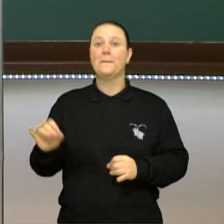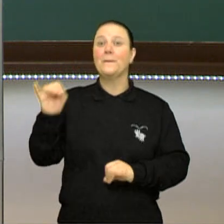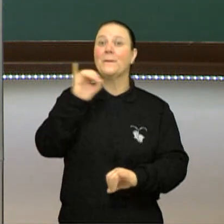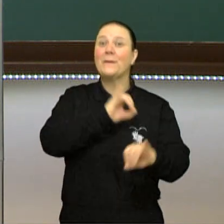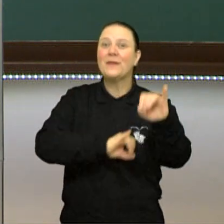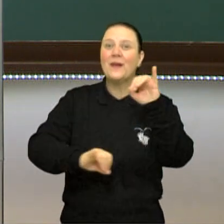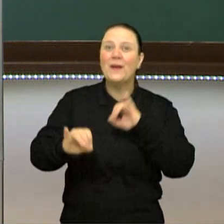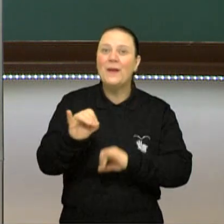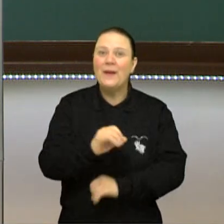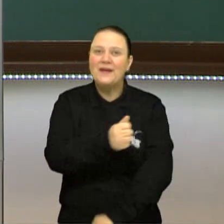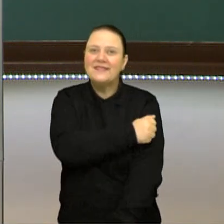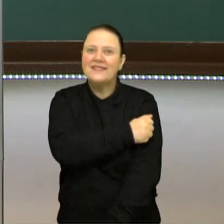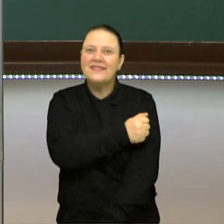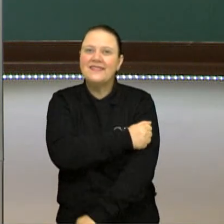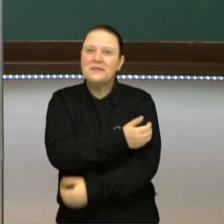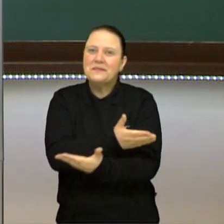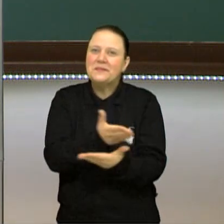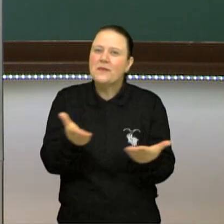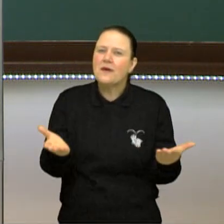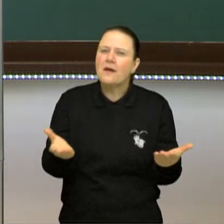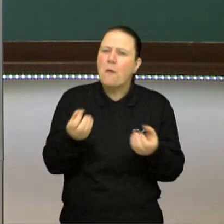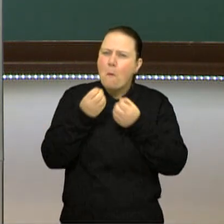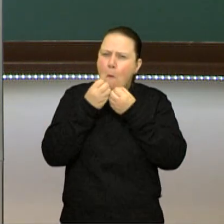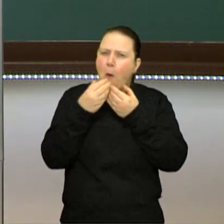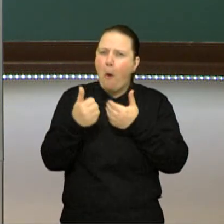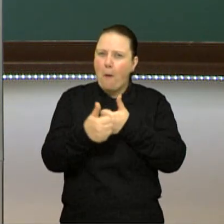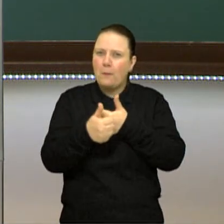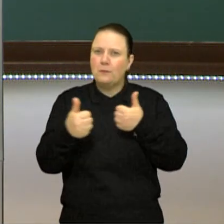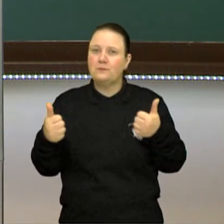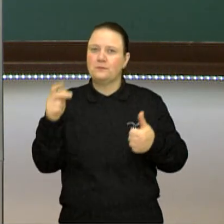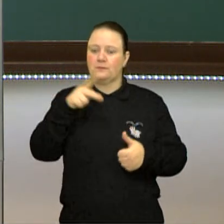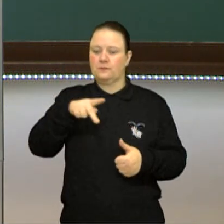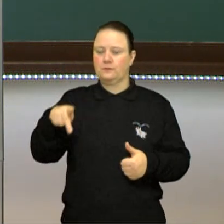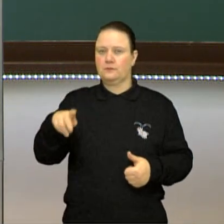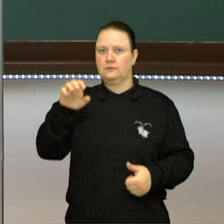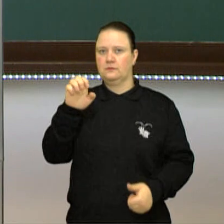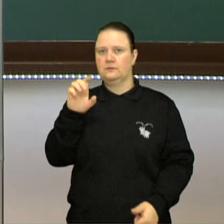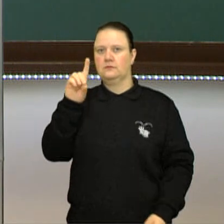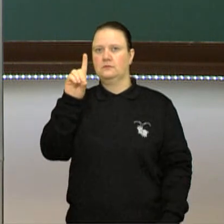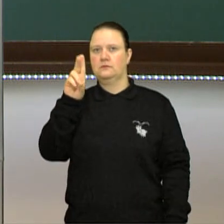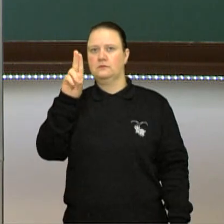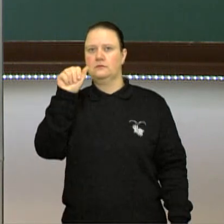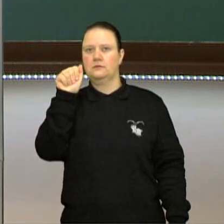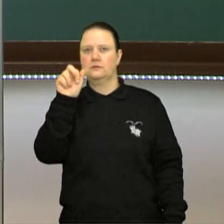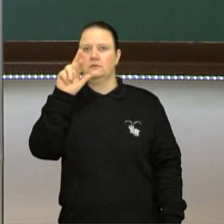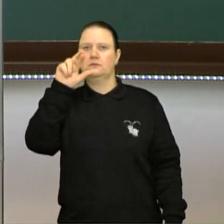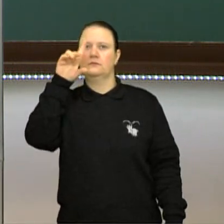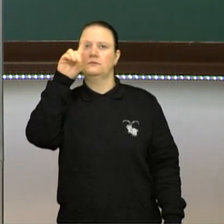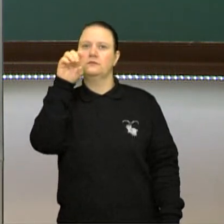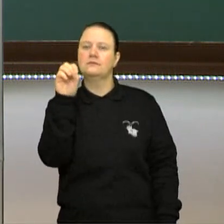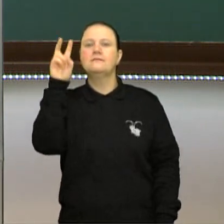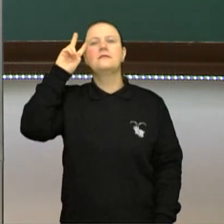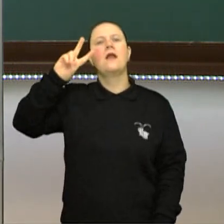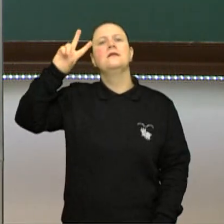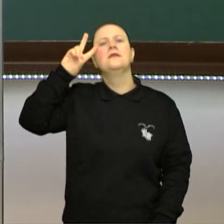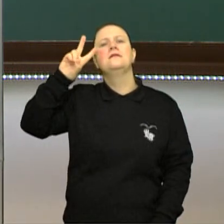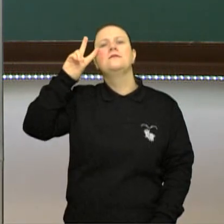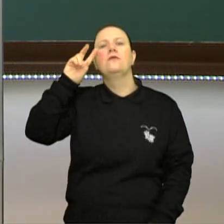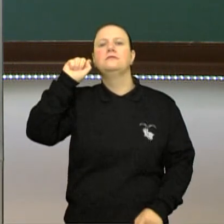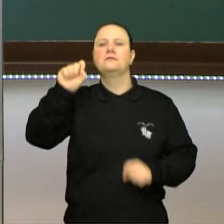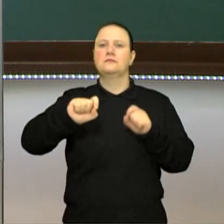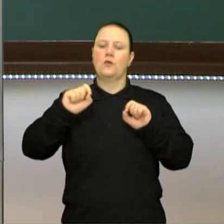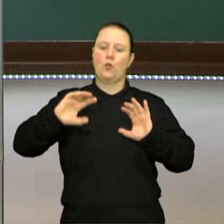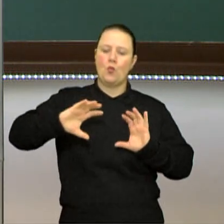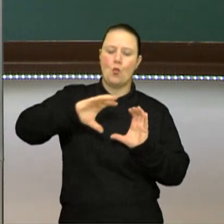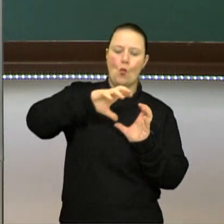E aí, alunos da primeira série, como que vocês estão? Aqui é o professor Eduardo de História e hoje nós vamos falar sobre o mundo